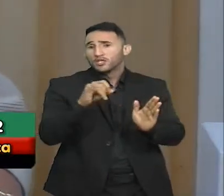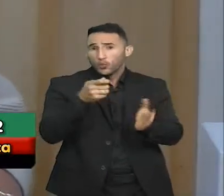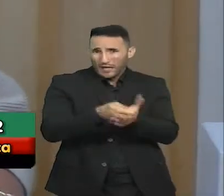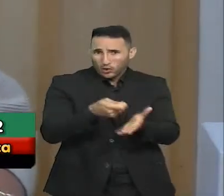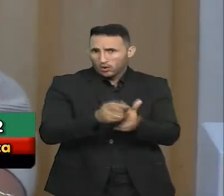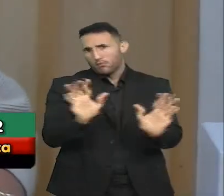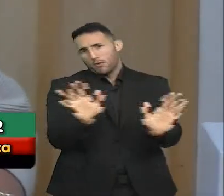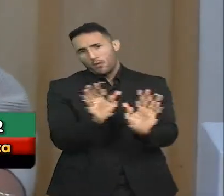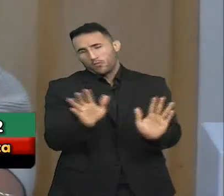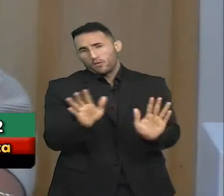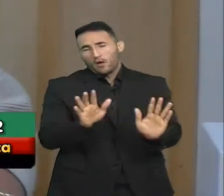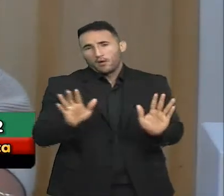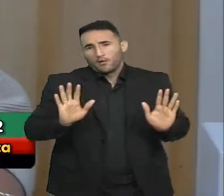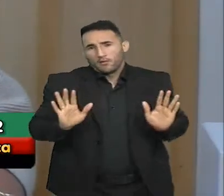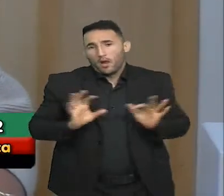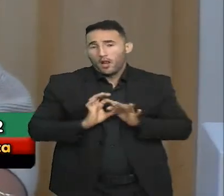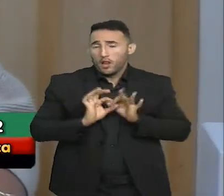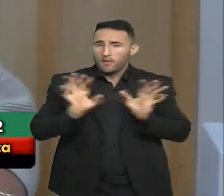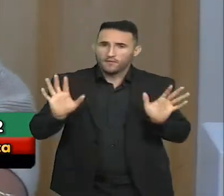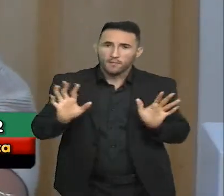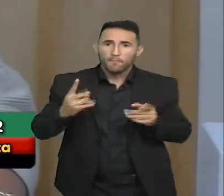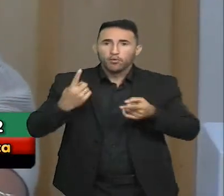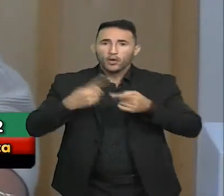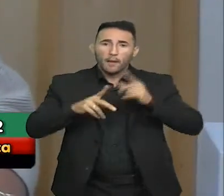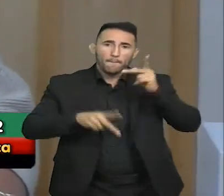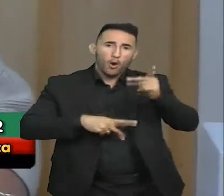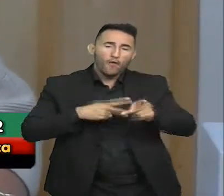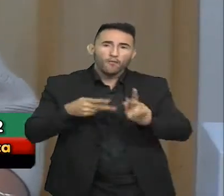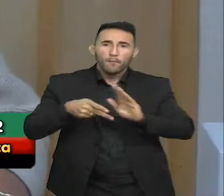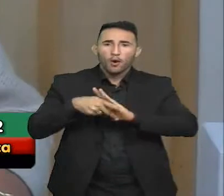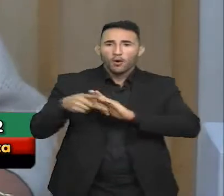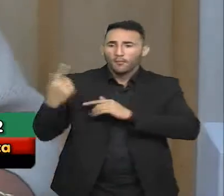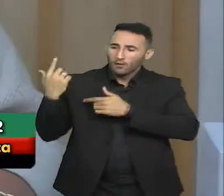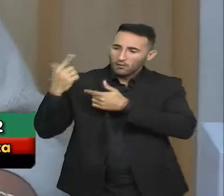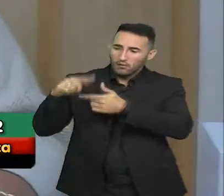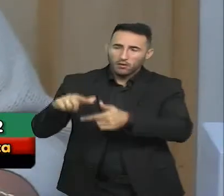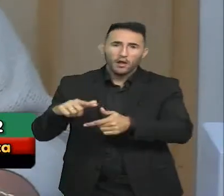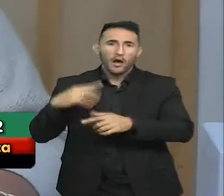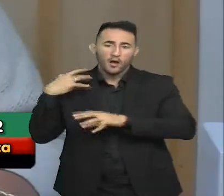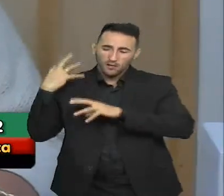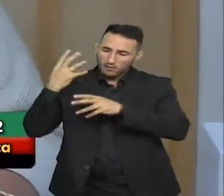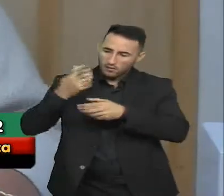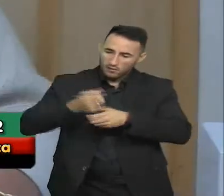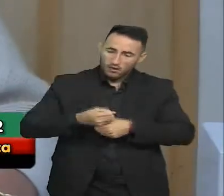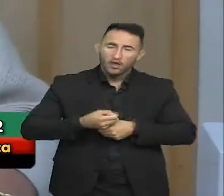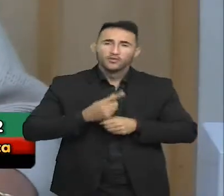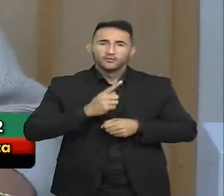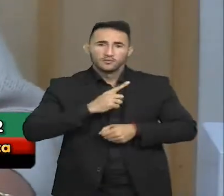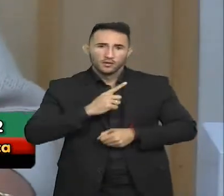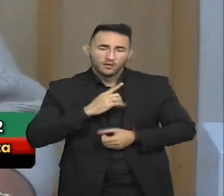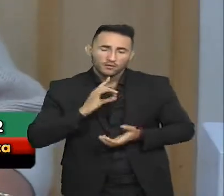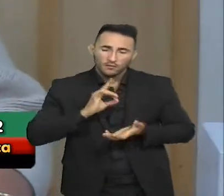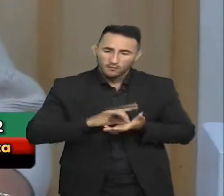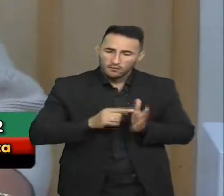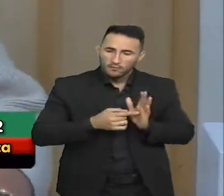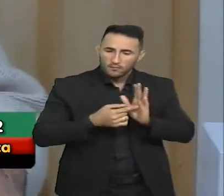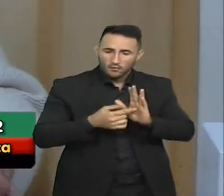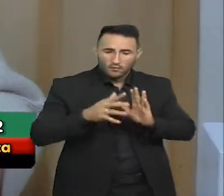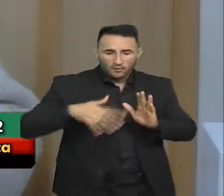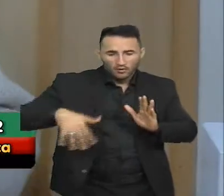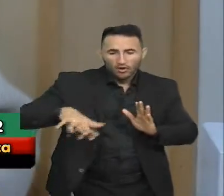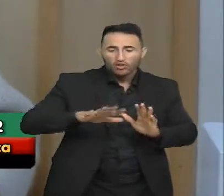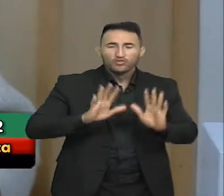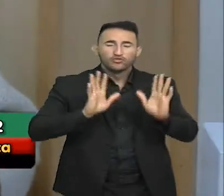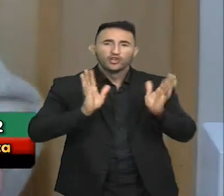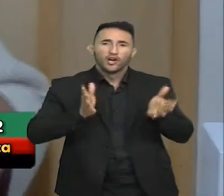que não, porque a gente está falando de povos tradicionais. A sua ancestralidade, o que ele tem registrado das ações no território, já